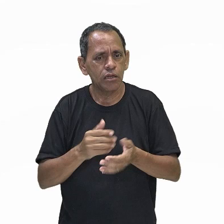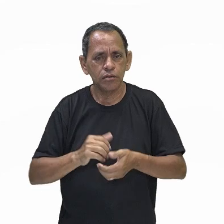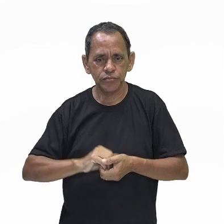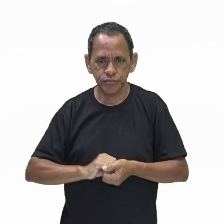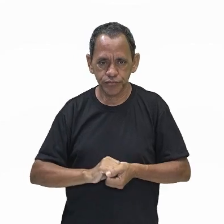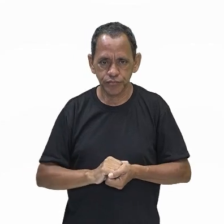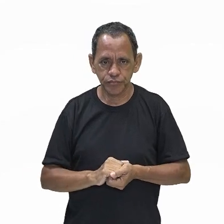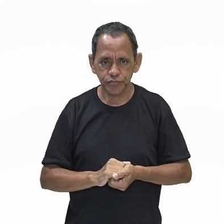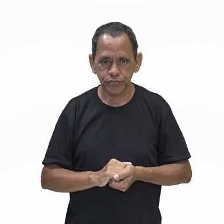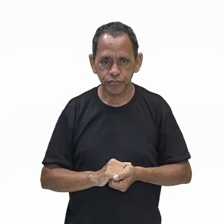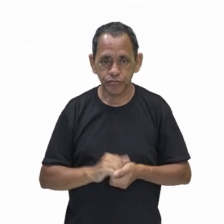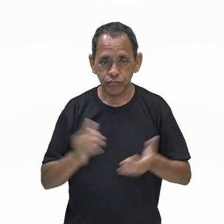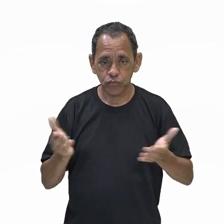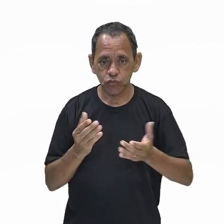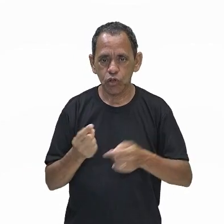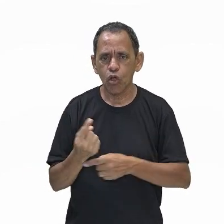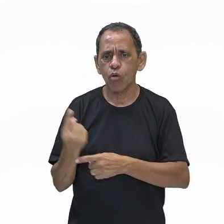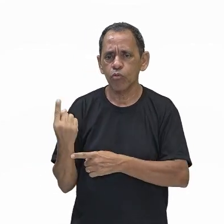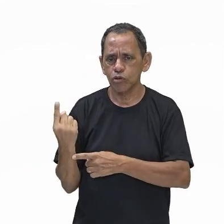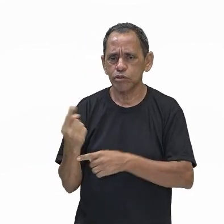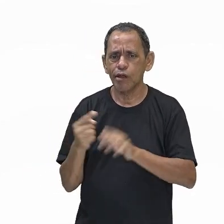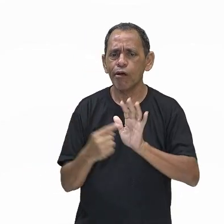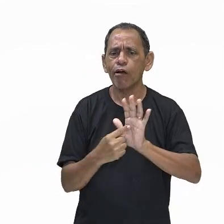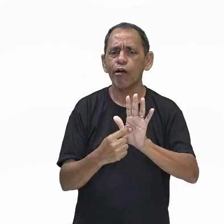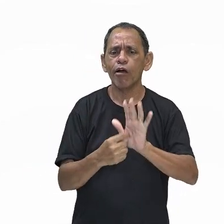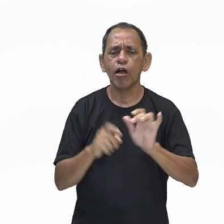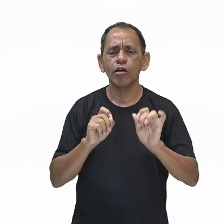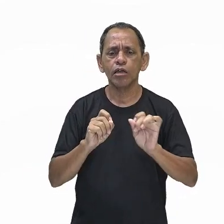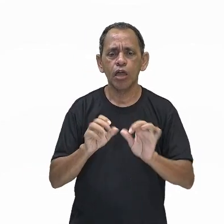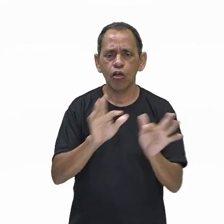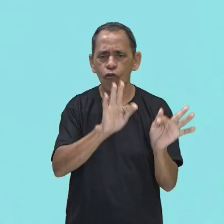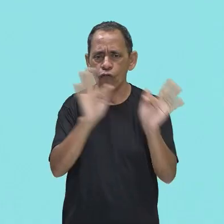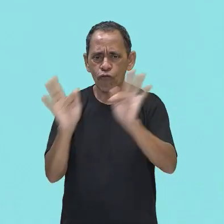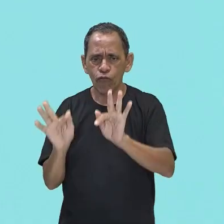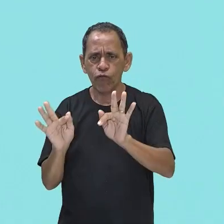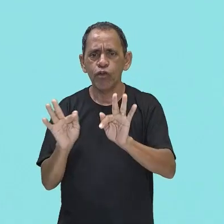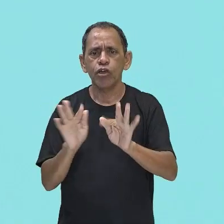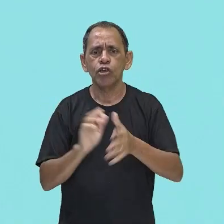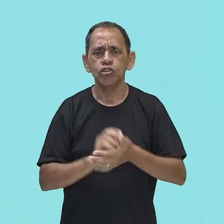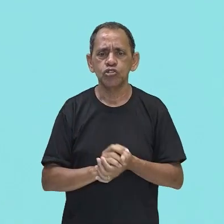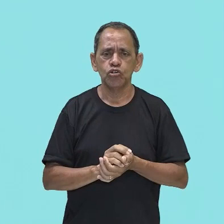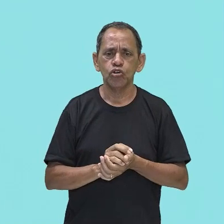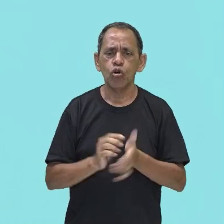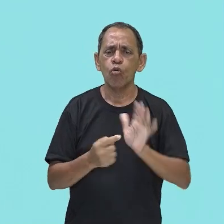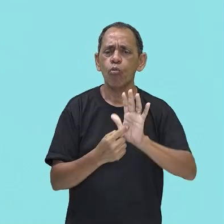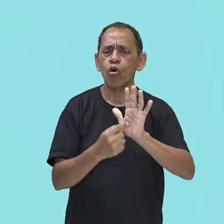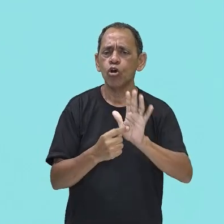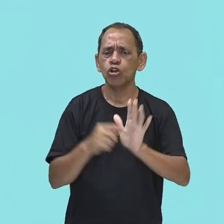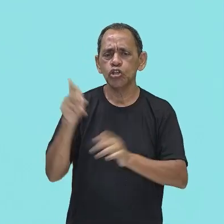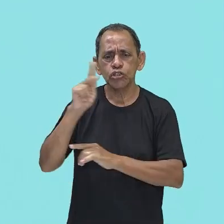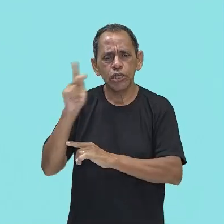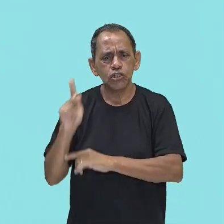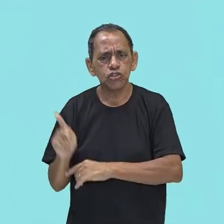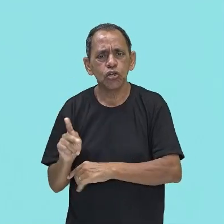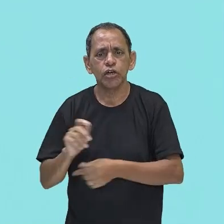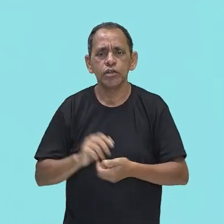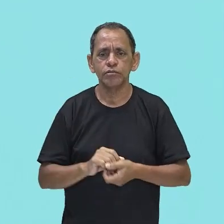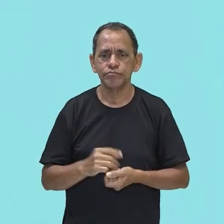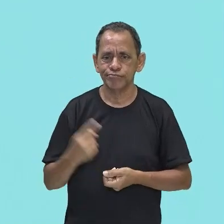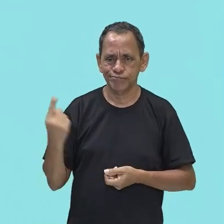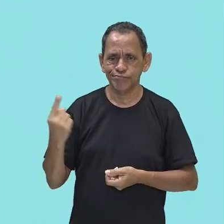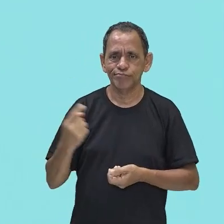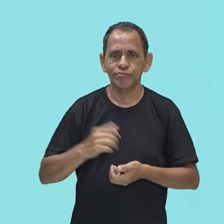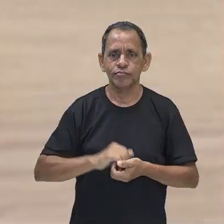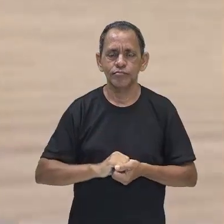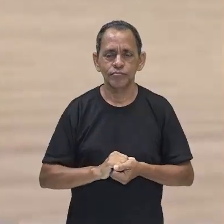Então, agora eu vou apresentar para vocês aí um vídeo, tá? Narrando um pouco da história A Hora da Estrela. Então,